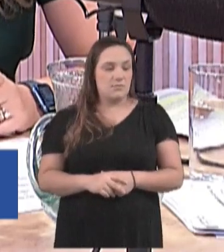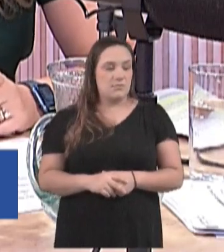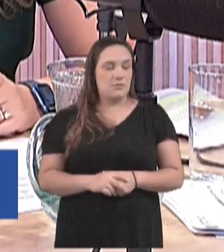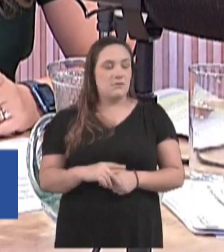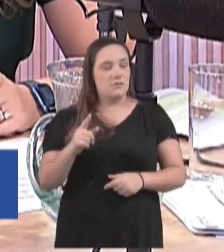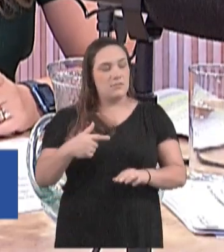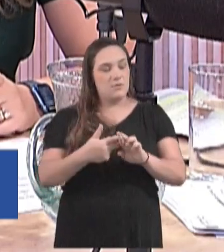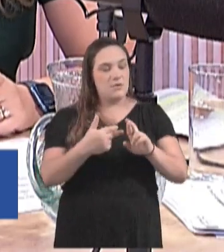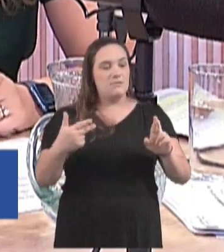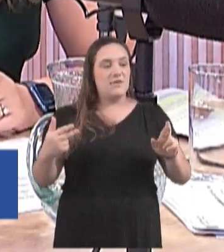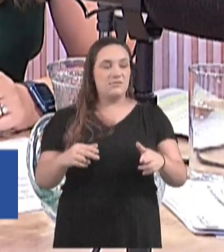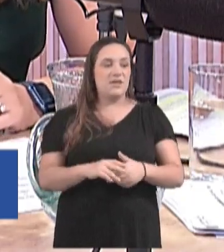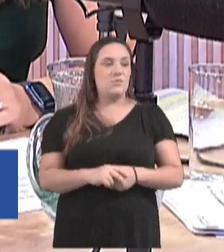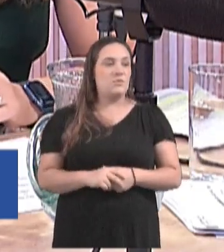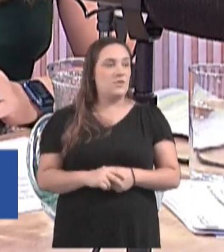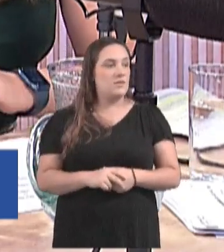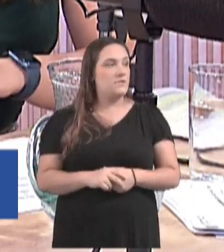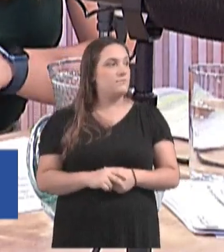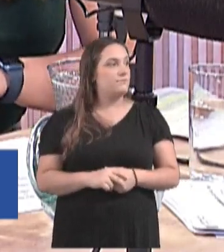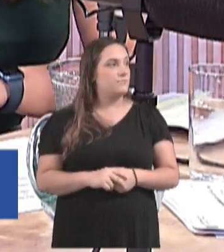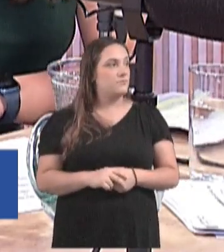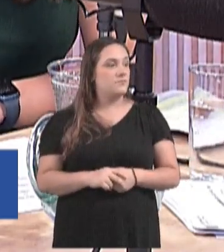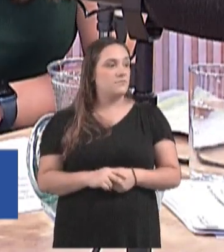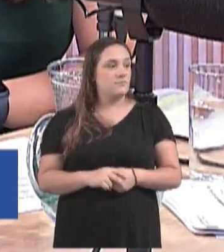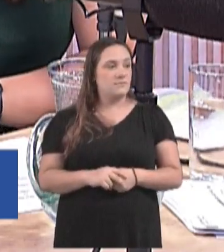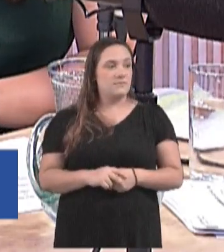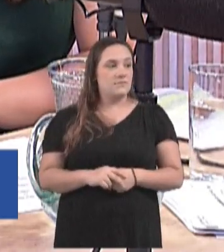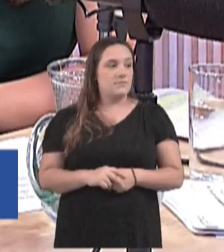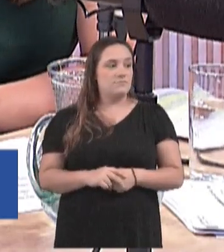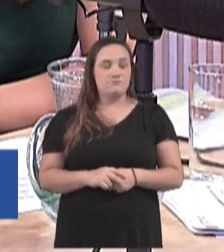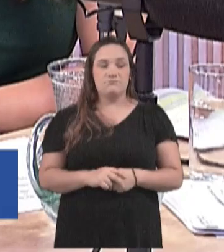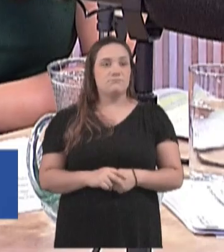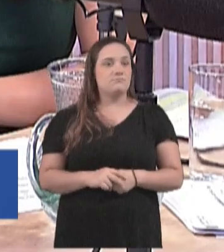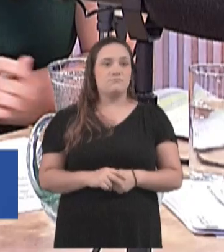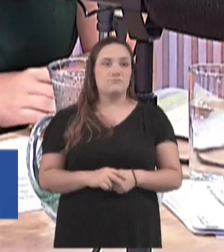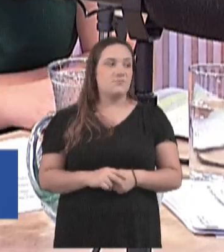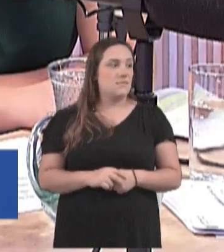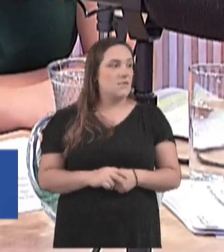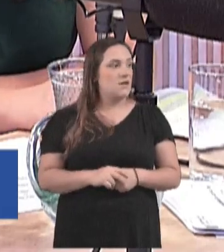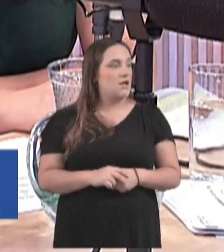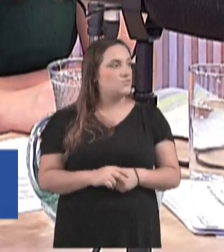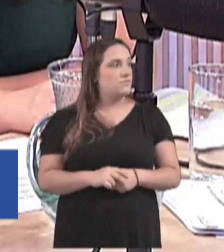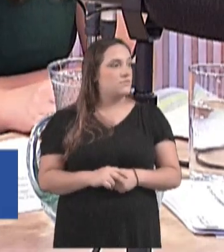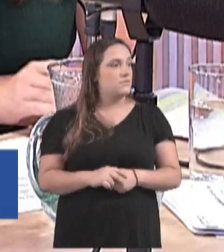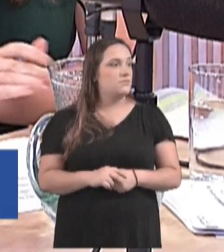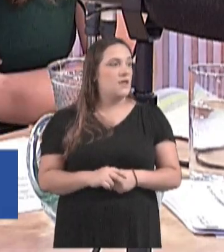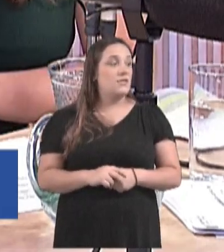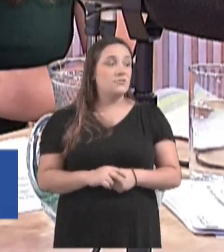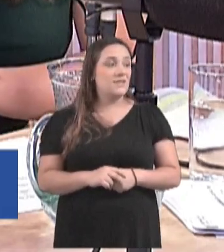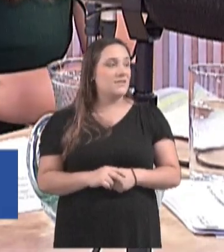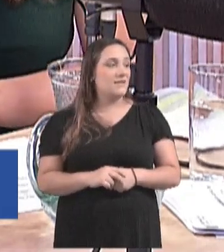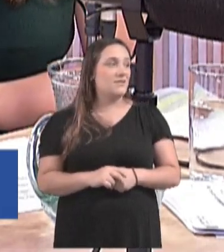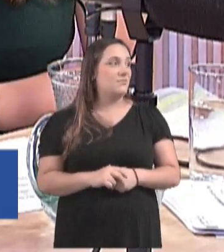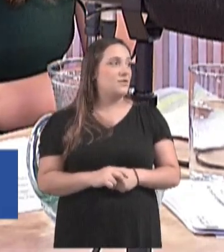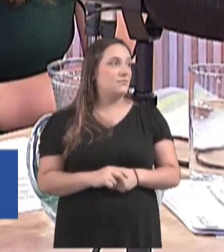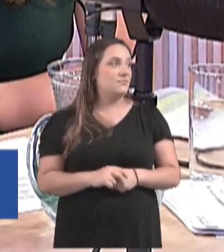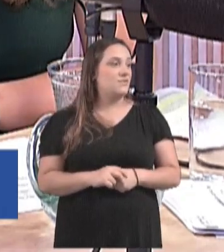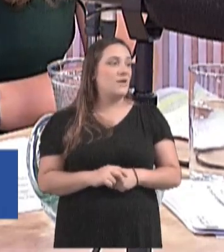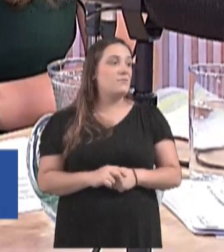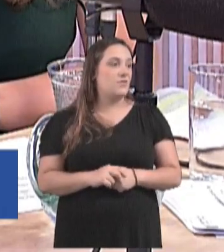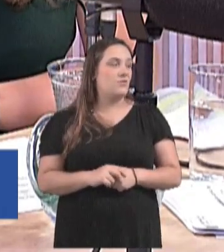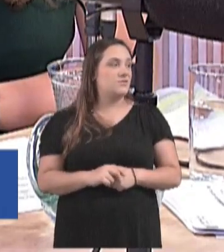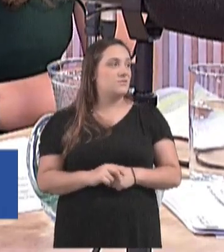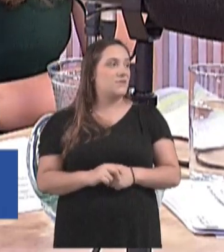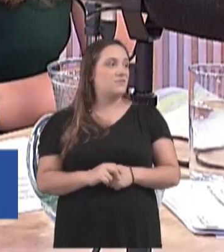buscar recursos para fazer programas de recuperações, mas também você ter assim, uma disponibilidade de você